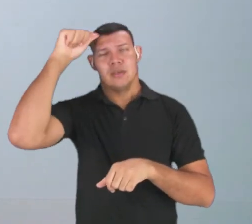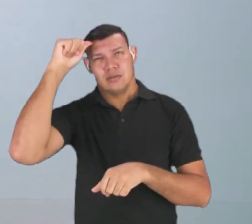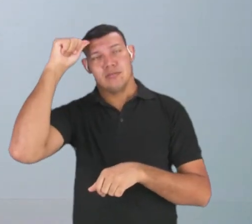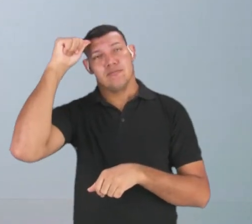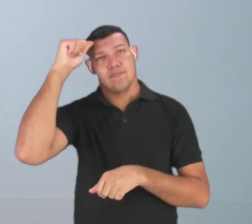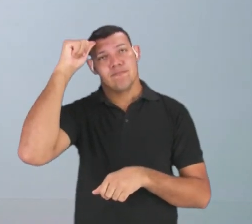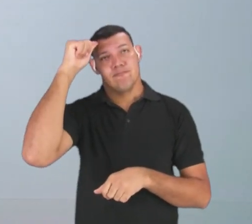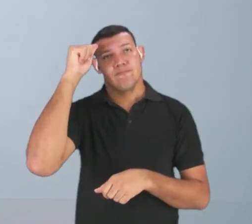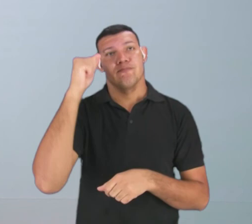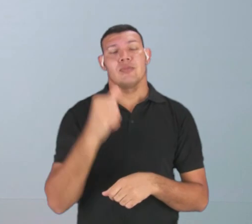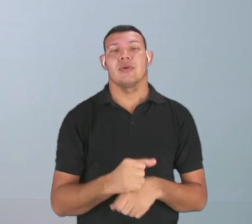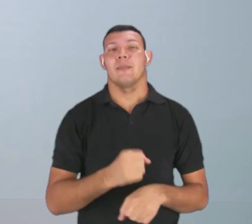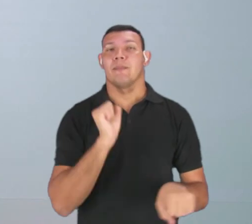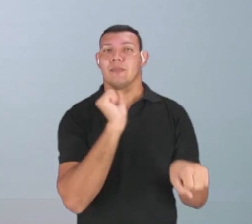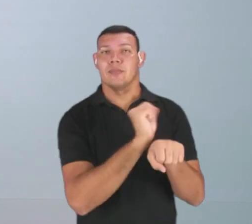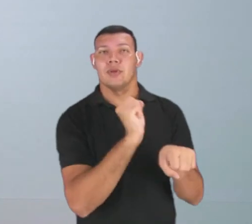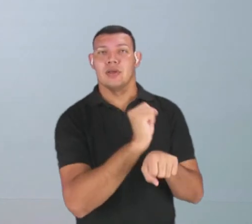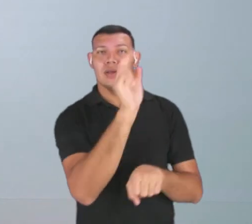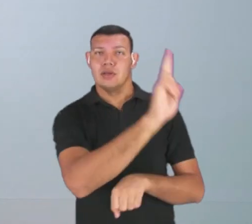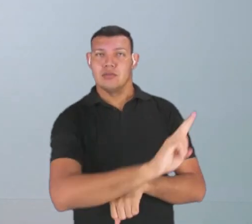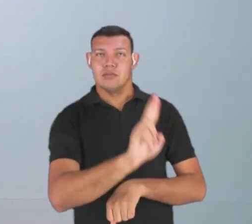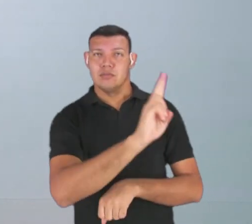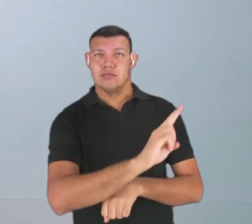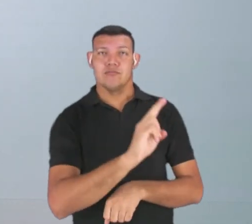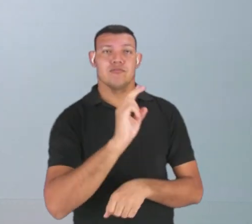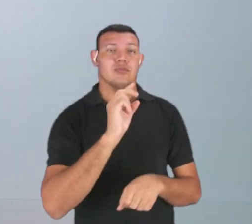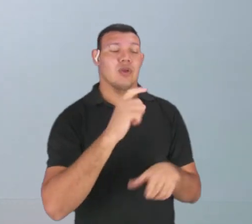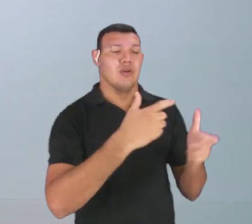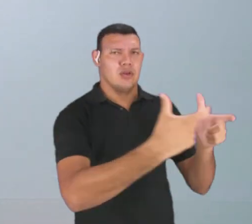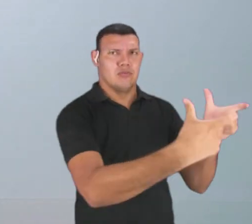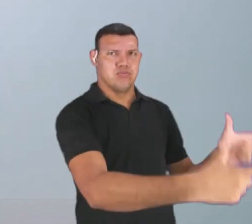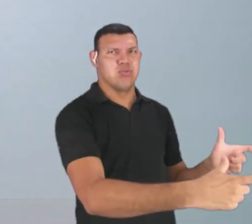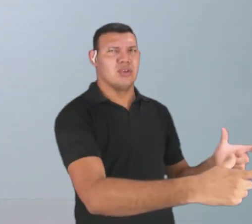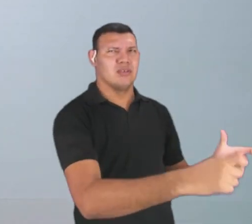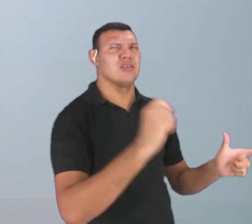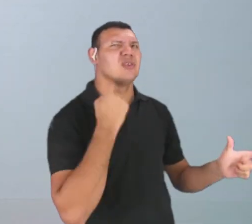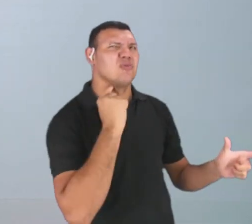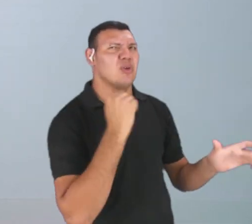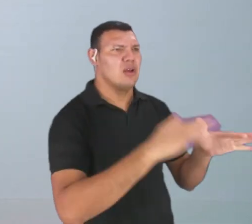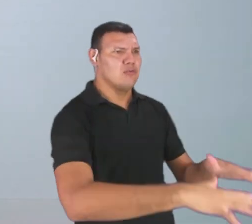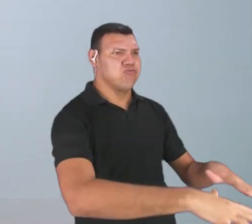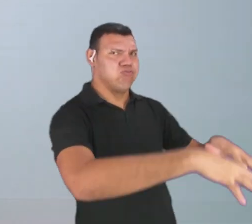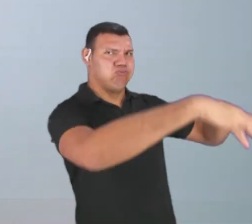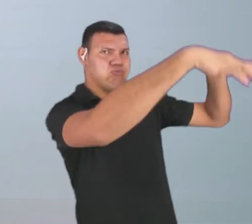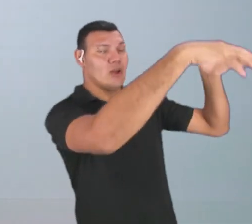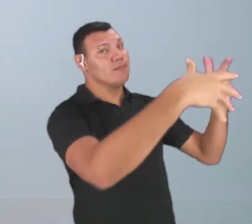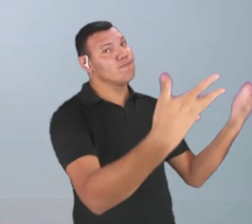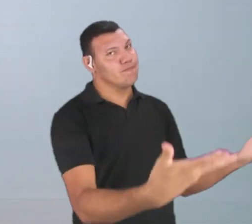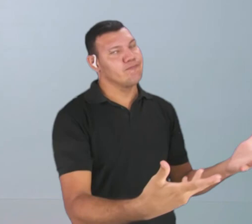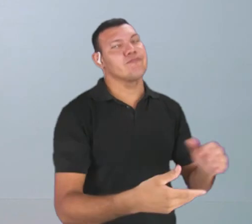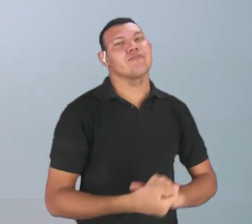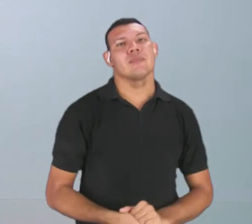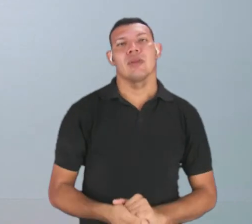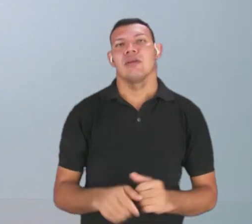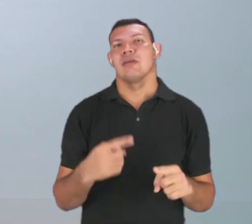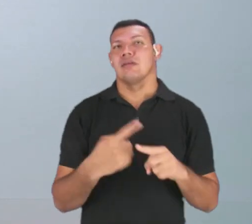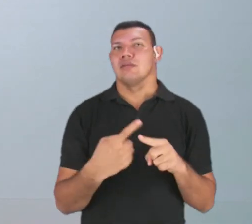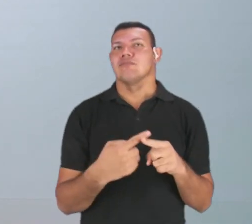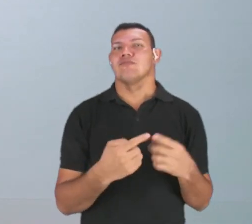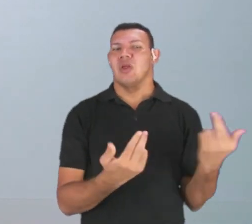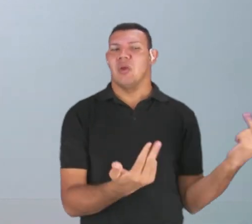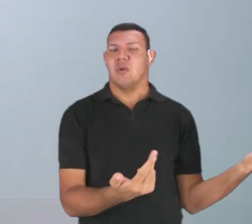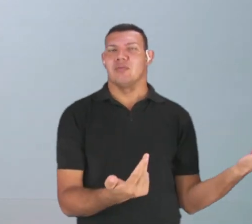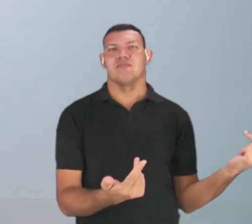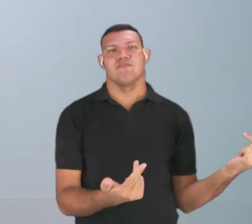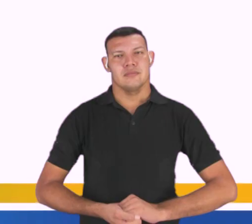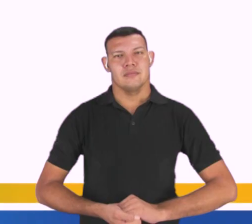usar lixões e passem a usar aterro sanitário, que são instalações mais adequadas para não ter situação semelhante ao que nós estamos